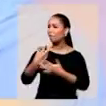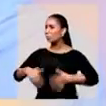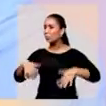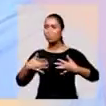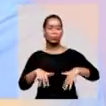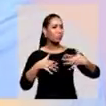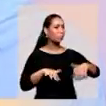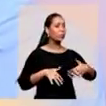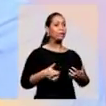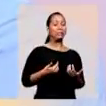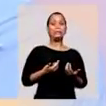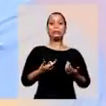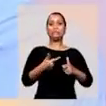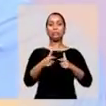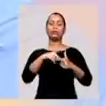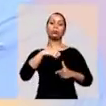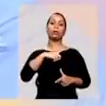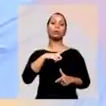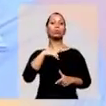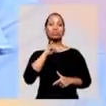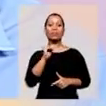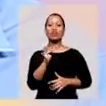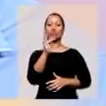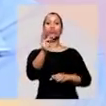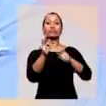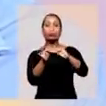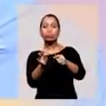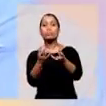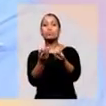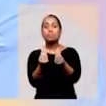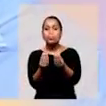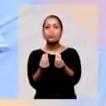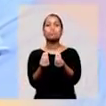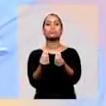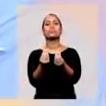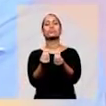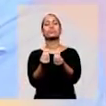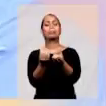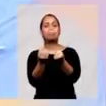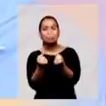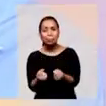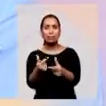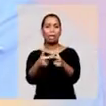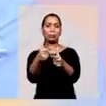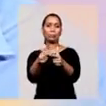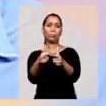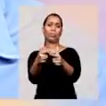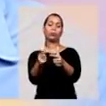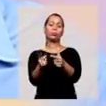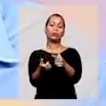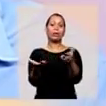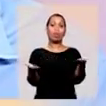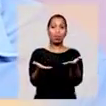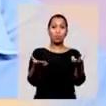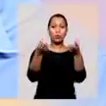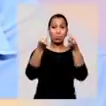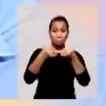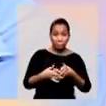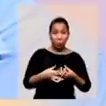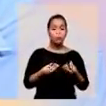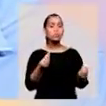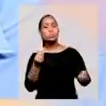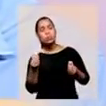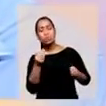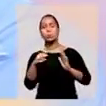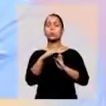acontecendo ao mesmo tempo e eu tendo esse problema. O que vai lá na frente ser muito maior o problema do que se ele tivesse tratado agora.